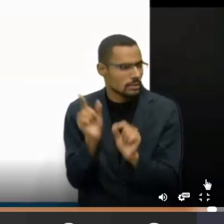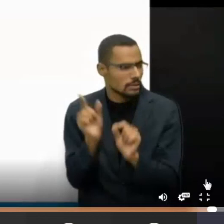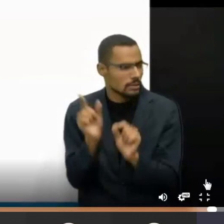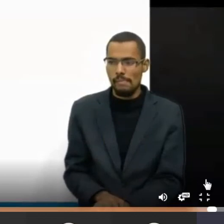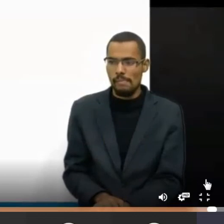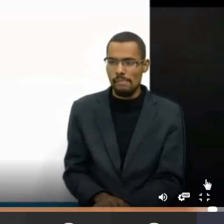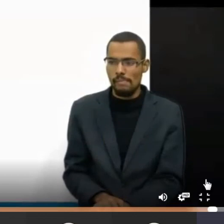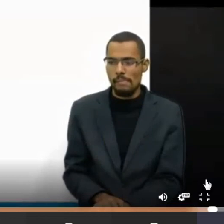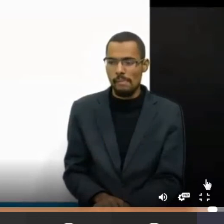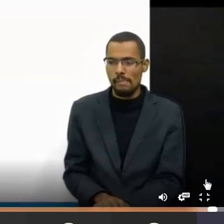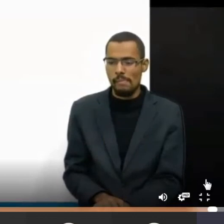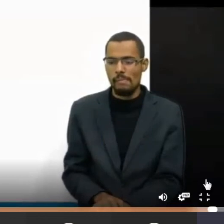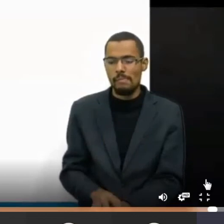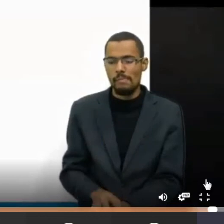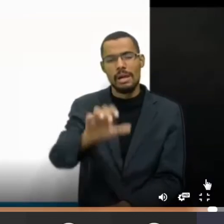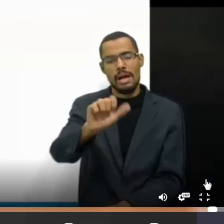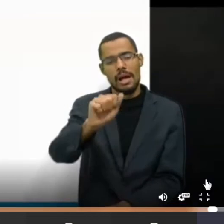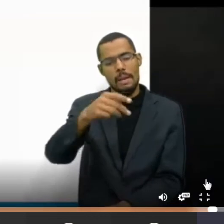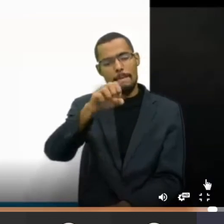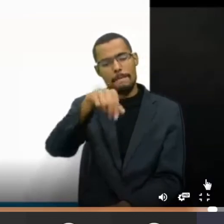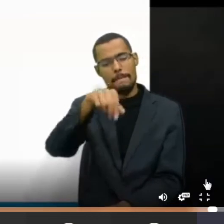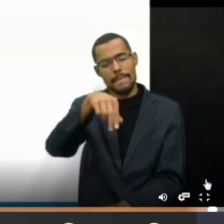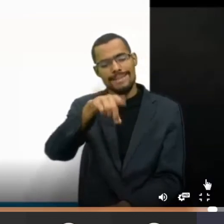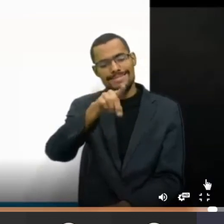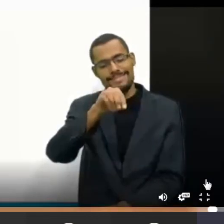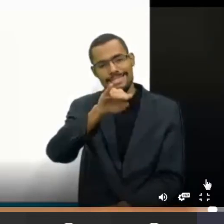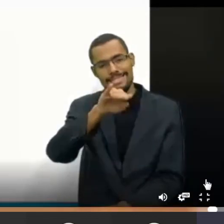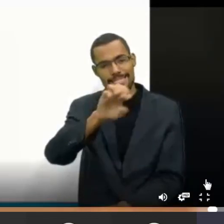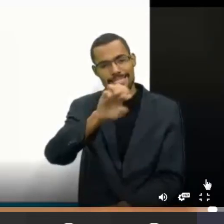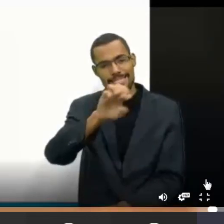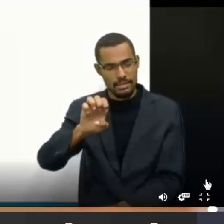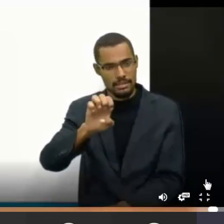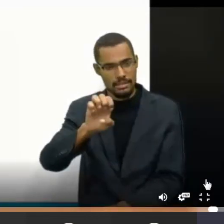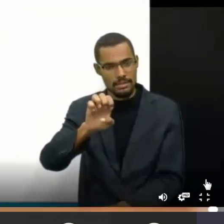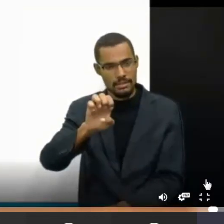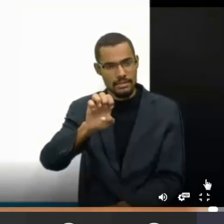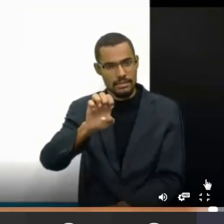primitiva, é o apêndice vermiforme. Então,